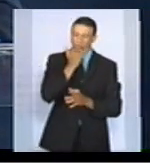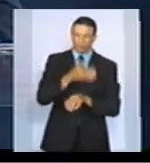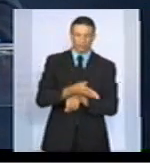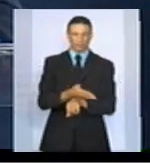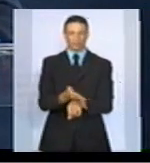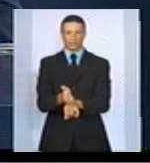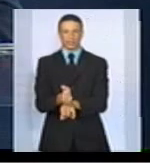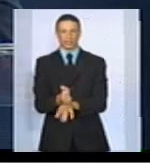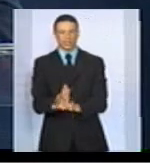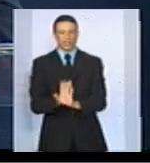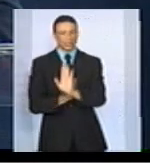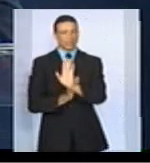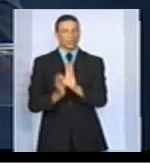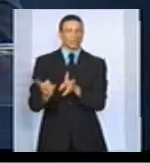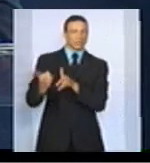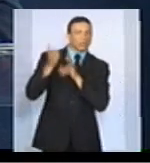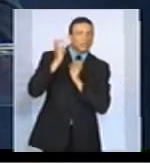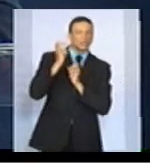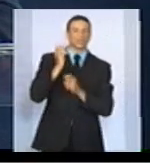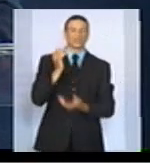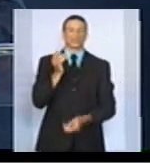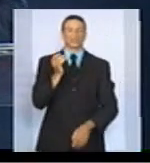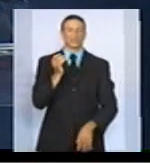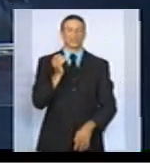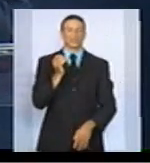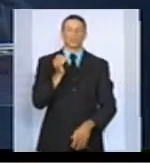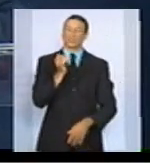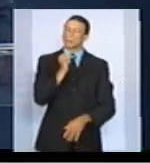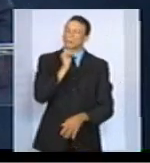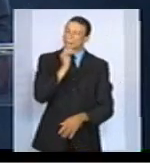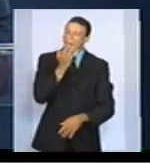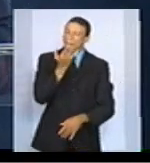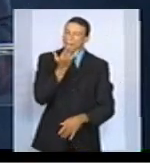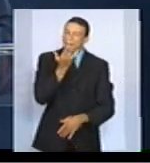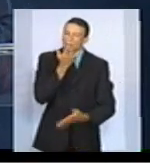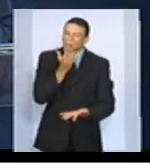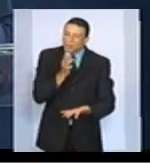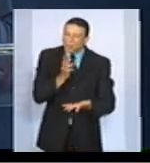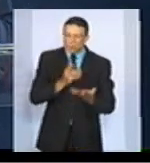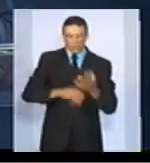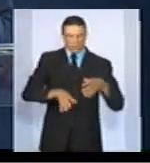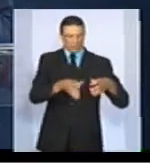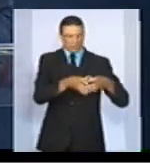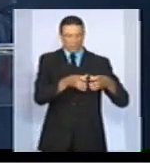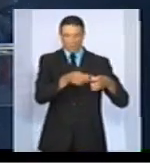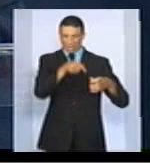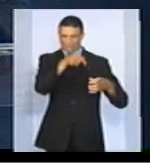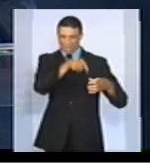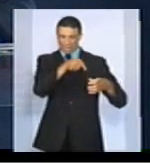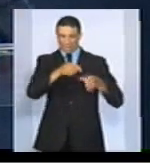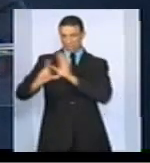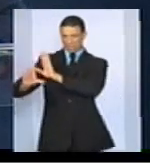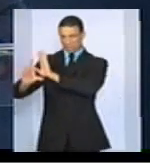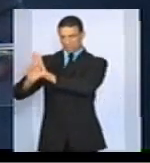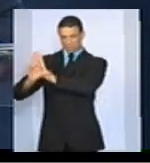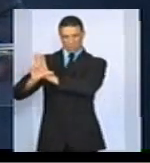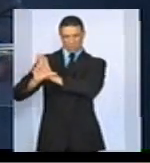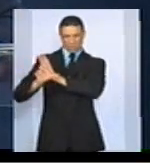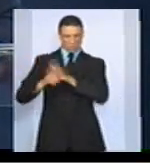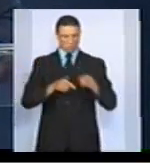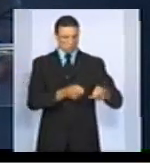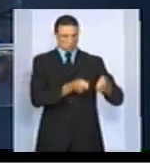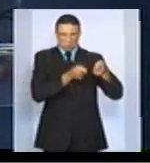desse modo que se percebe é que a agência com esse poder que recebeu passou a tornar tão difícil